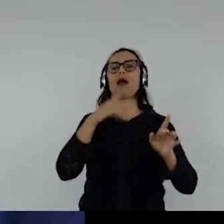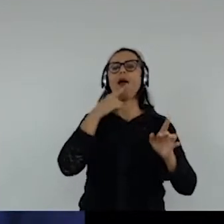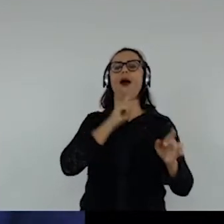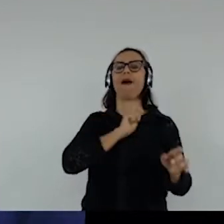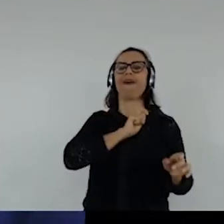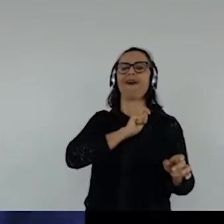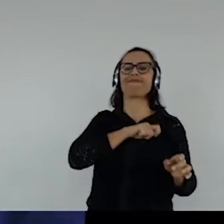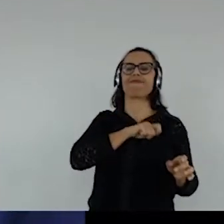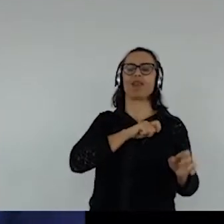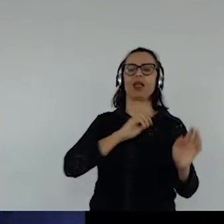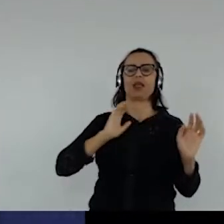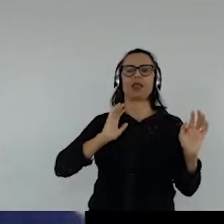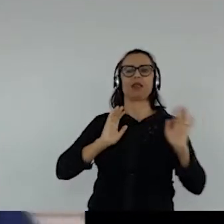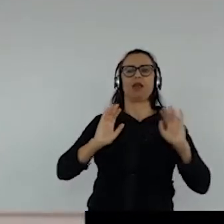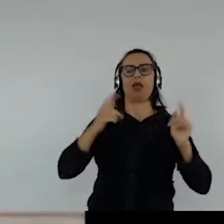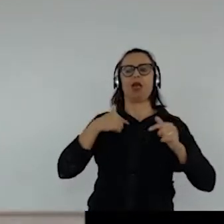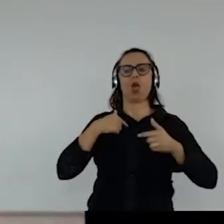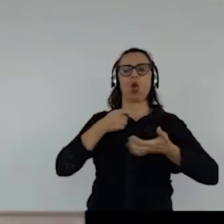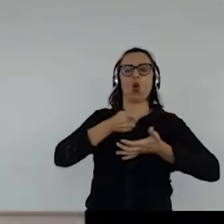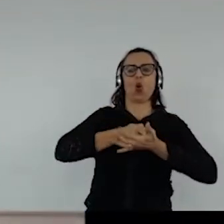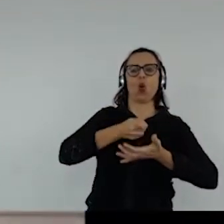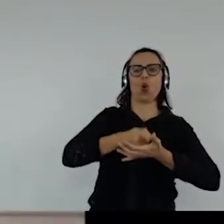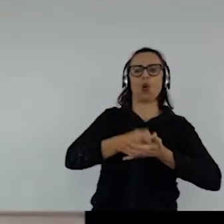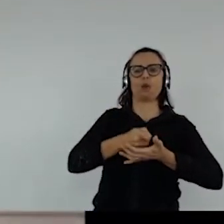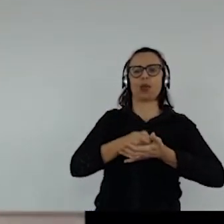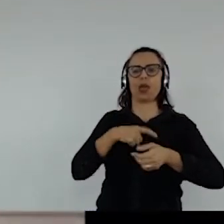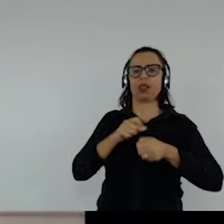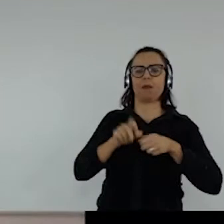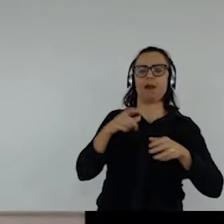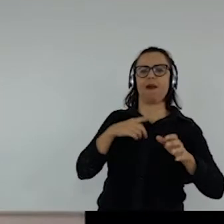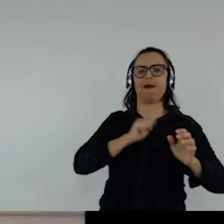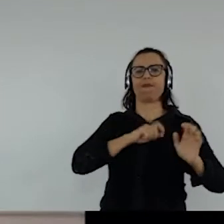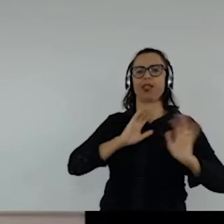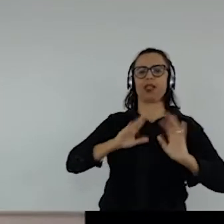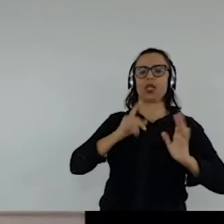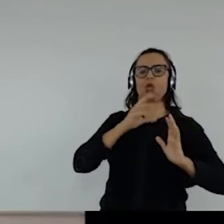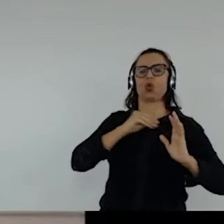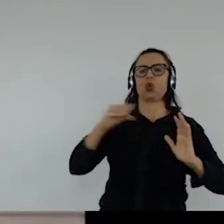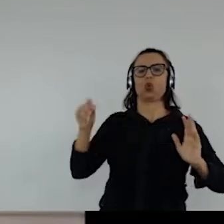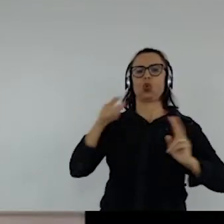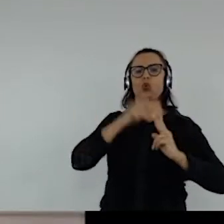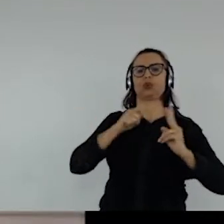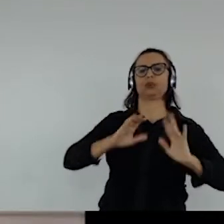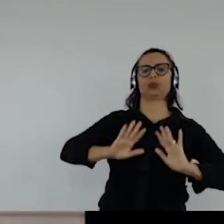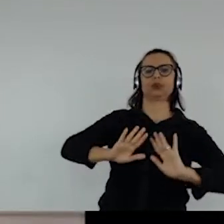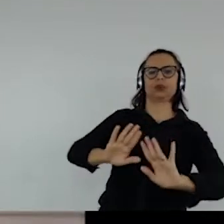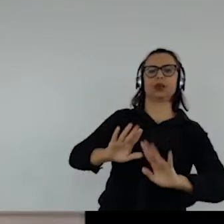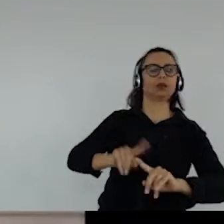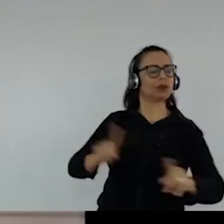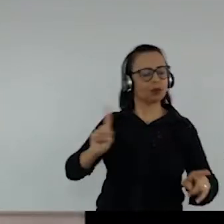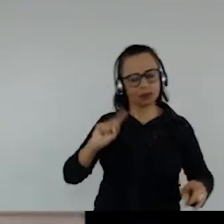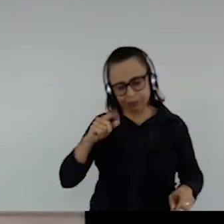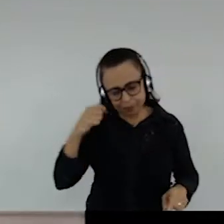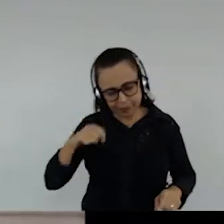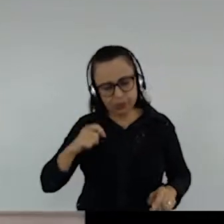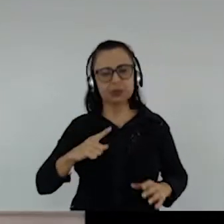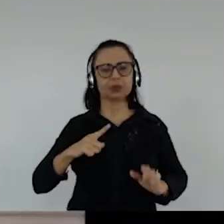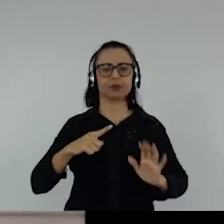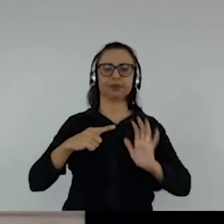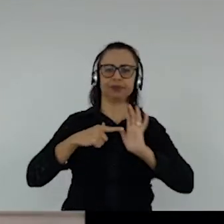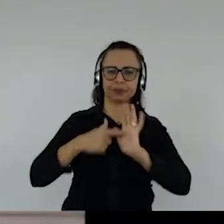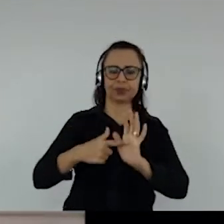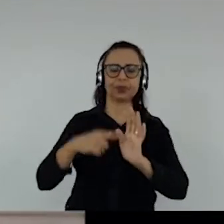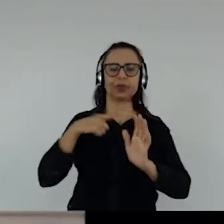próprio cumprimento de suas obrigações, de deixar, porque mesmo na situação de desequilíbrio, ele tem que notificar e continuar